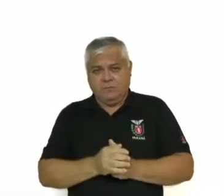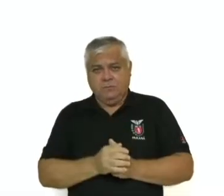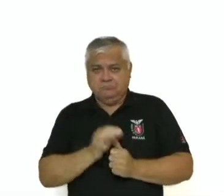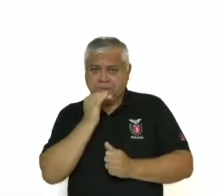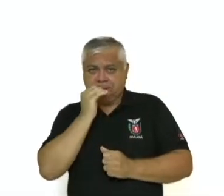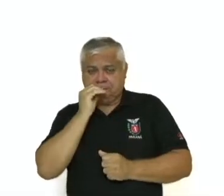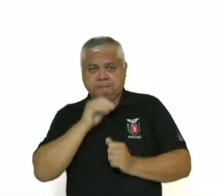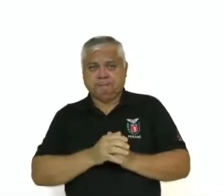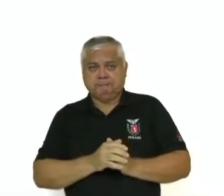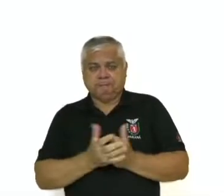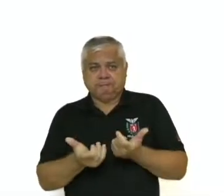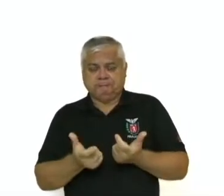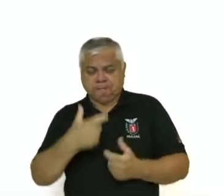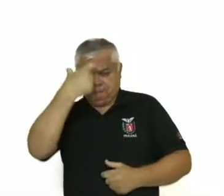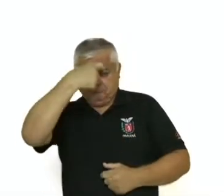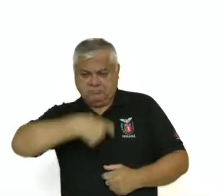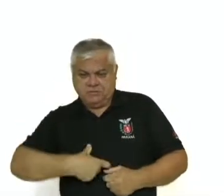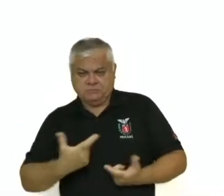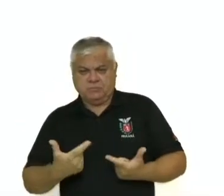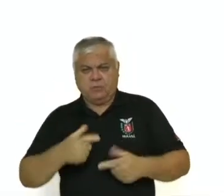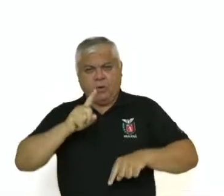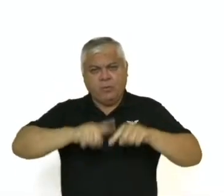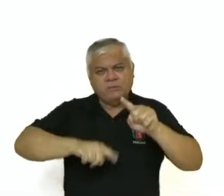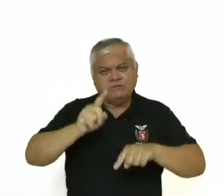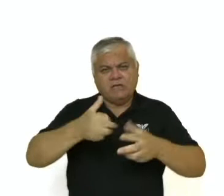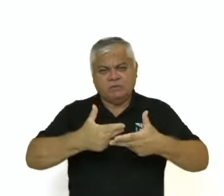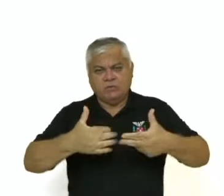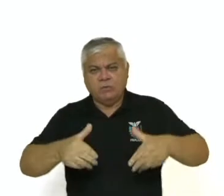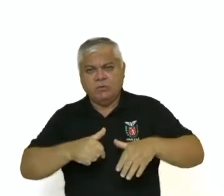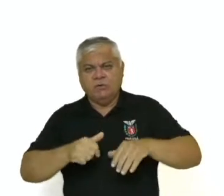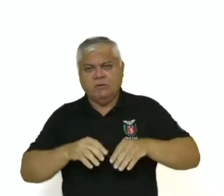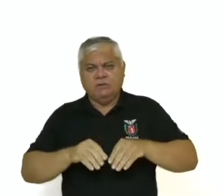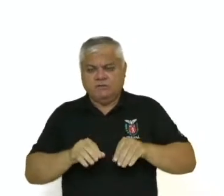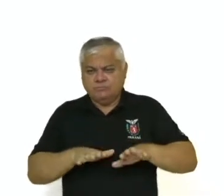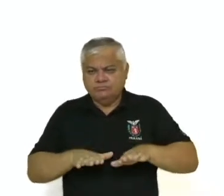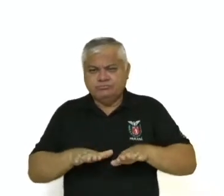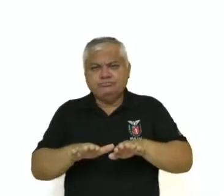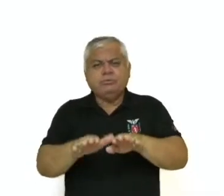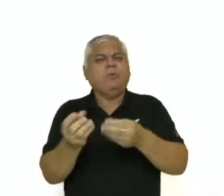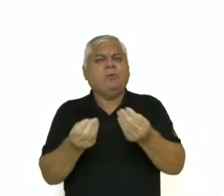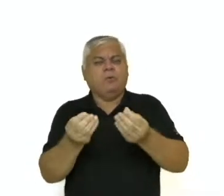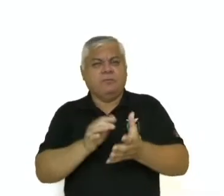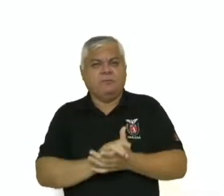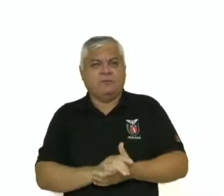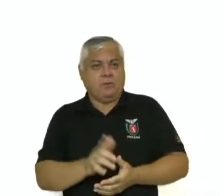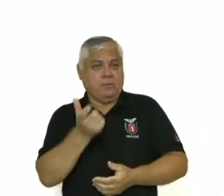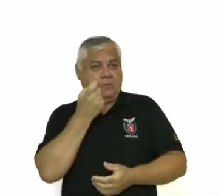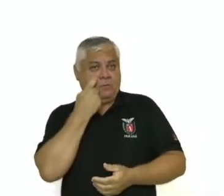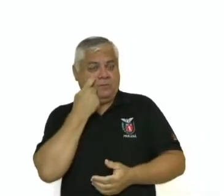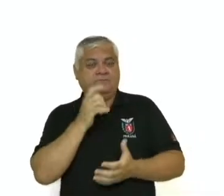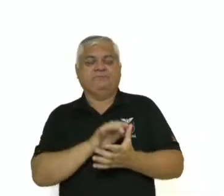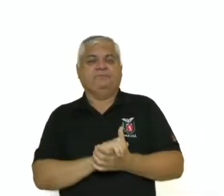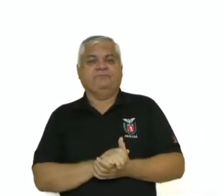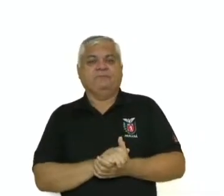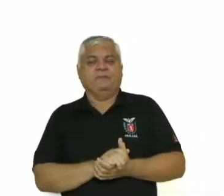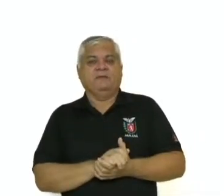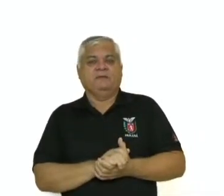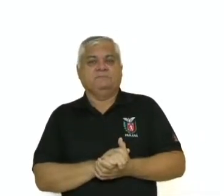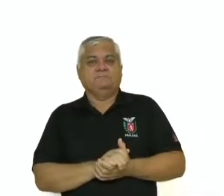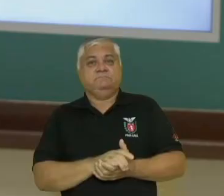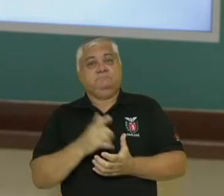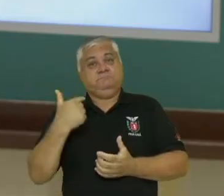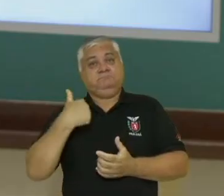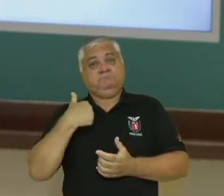corpo e o intervalo de tempo gasto para se realizar esse deslocamento. Observe o exemplo. Vejam, né? Eu vou puxar a sardinha para o meu